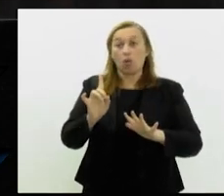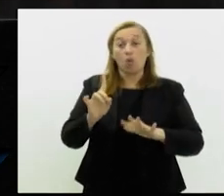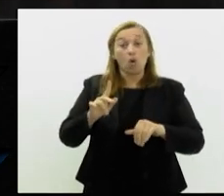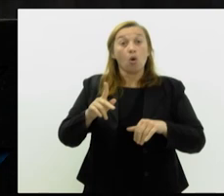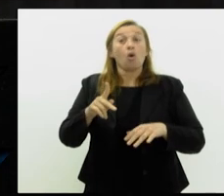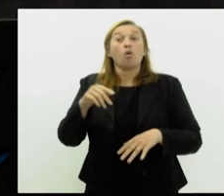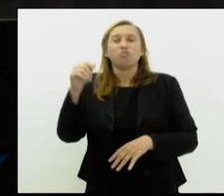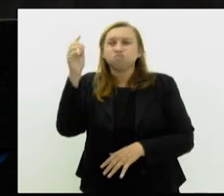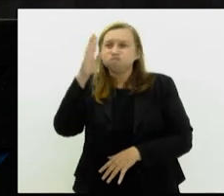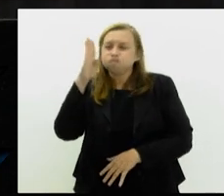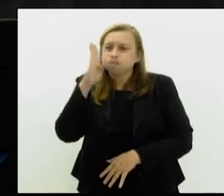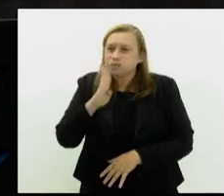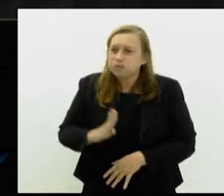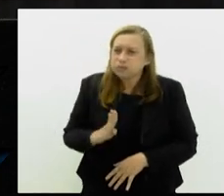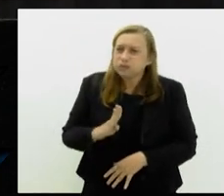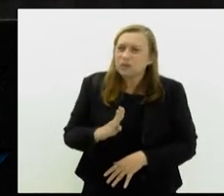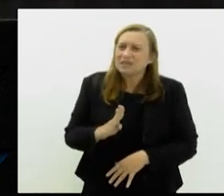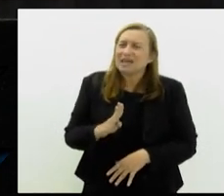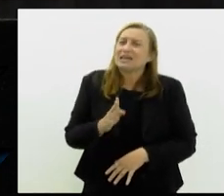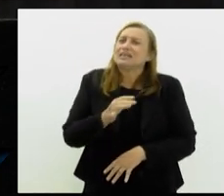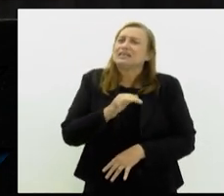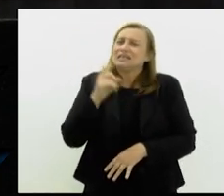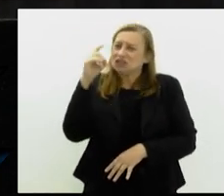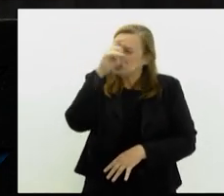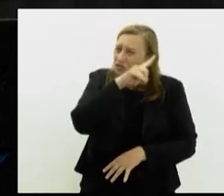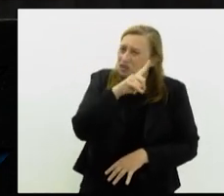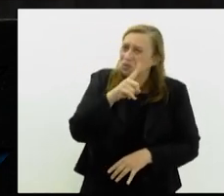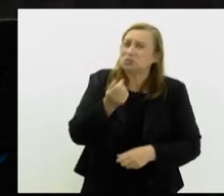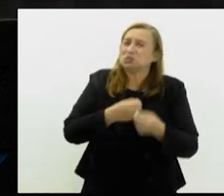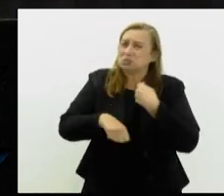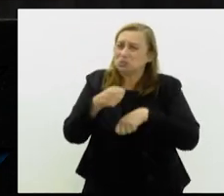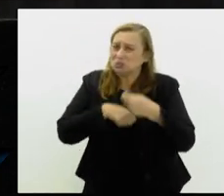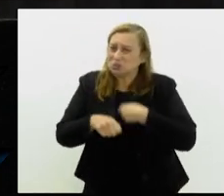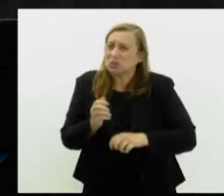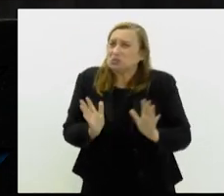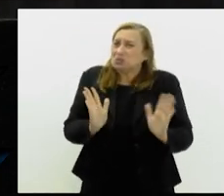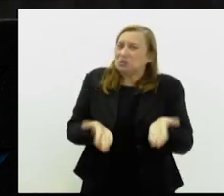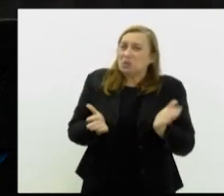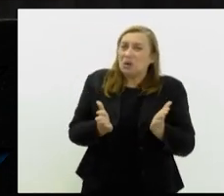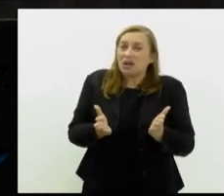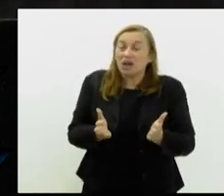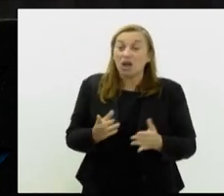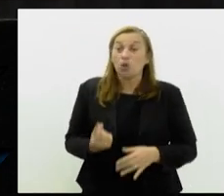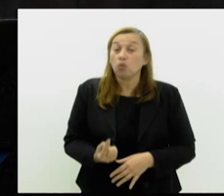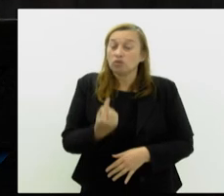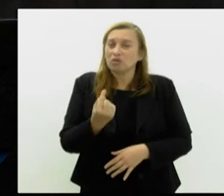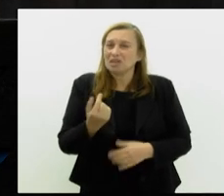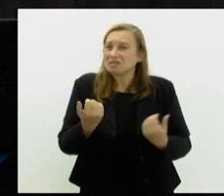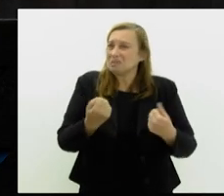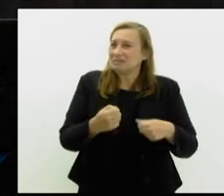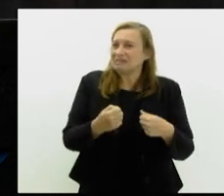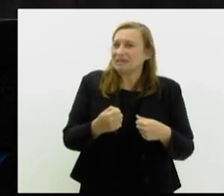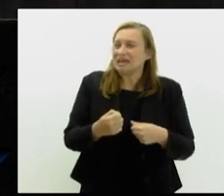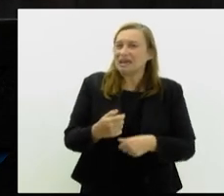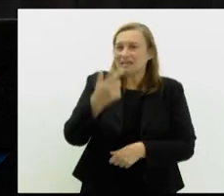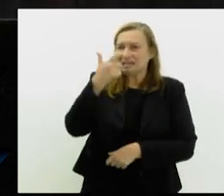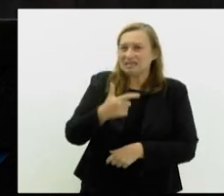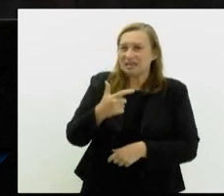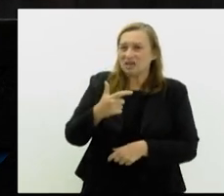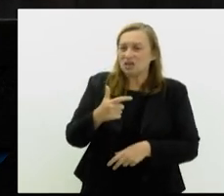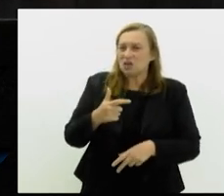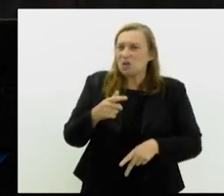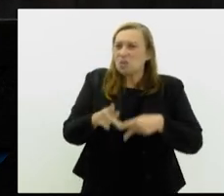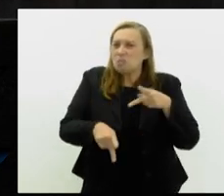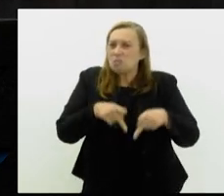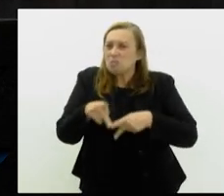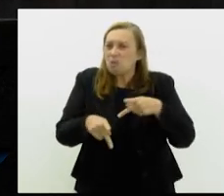tá tão desgastado com a atual administração que a última coisa que está precisando é ser considerado uma nação